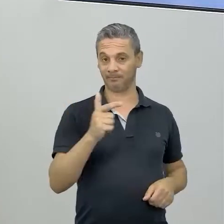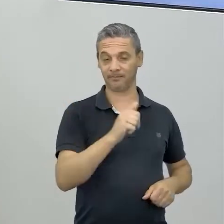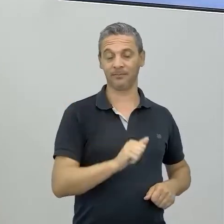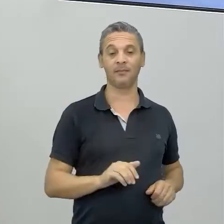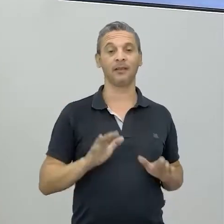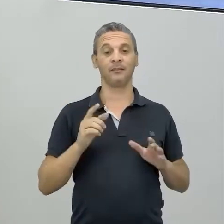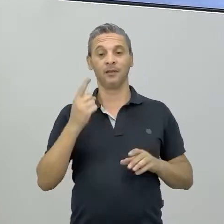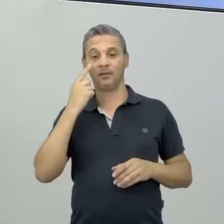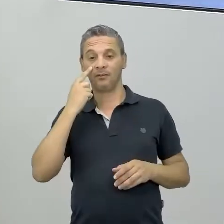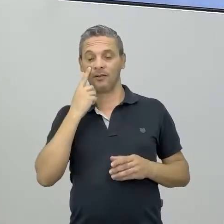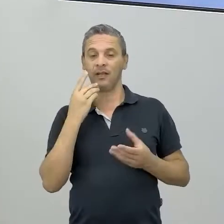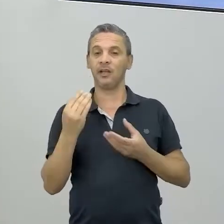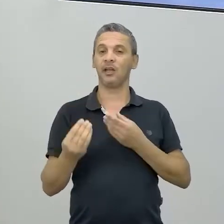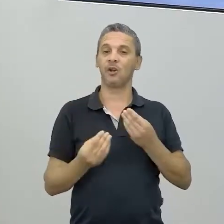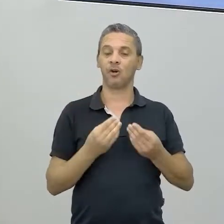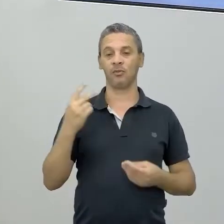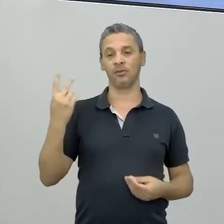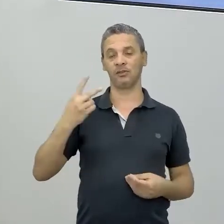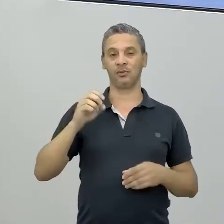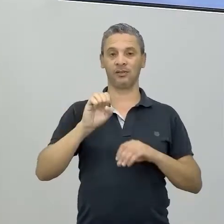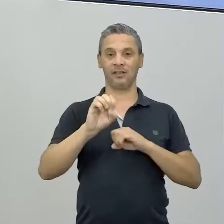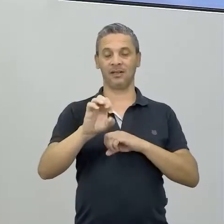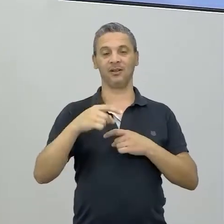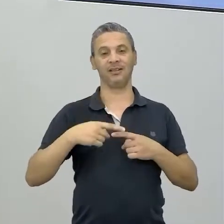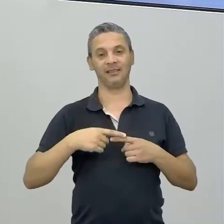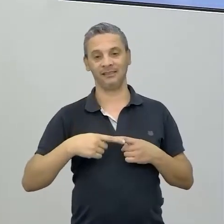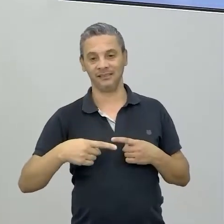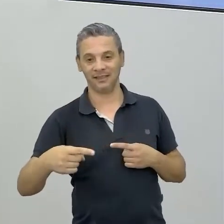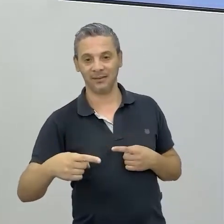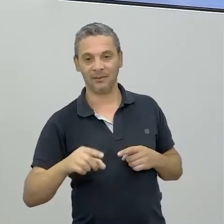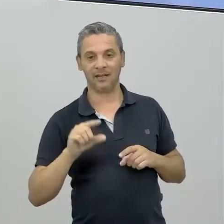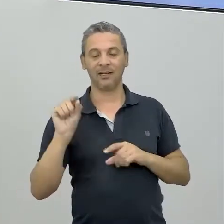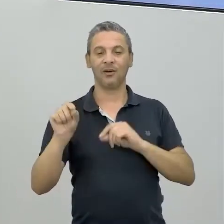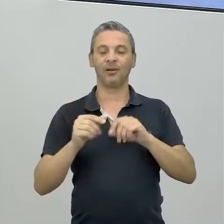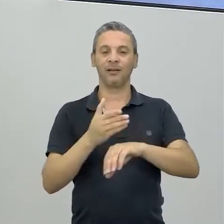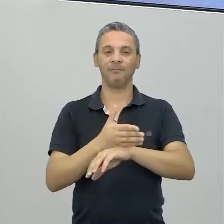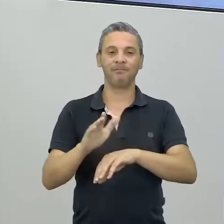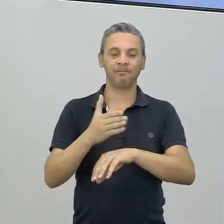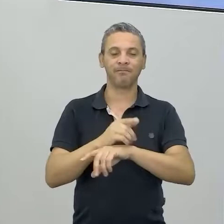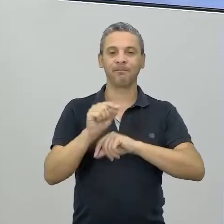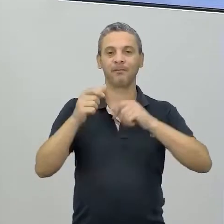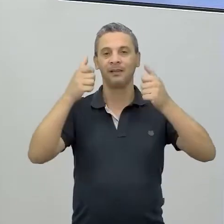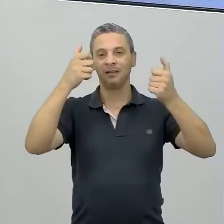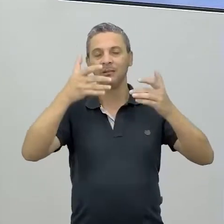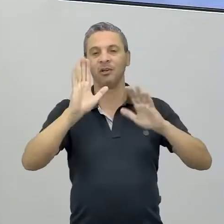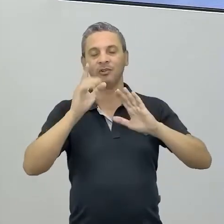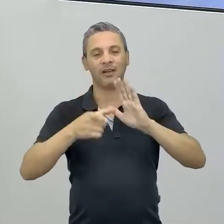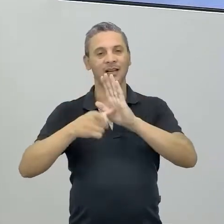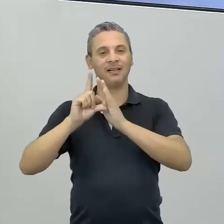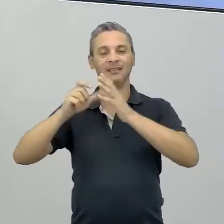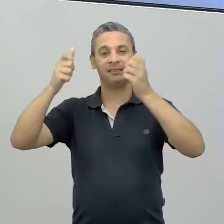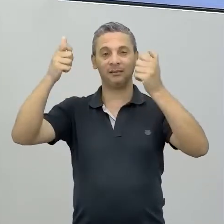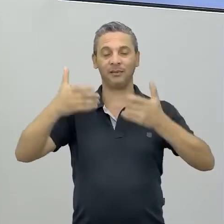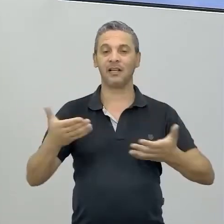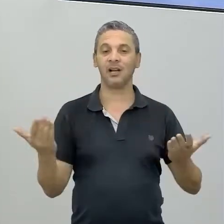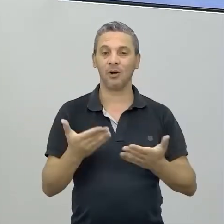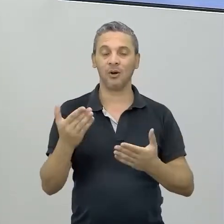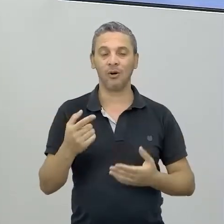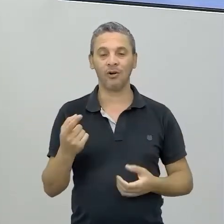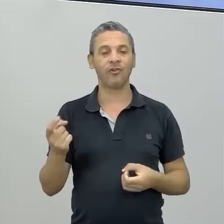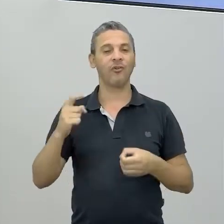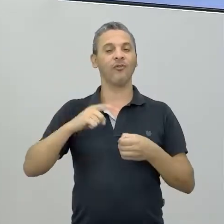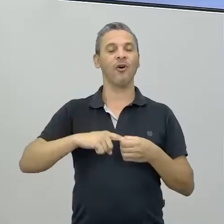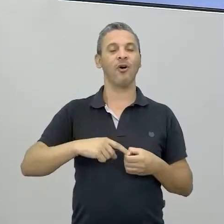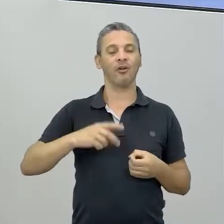Então, a gente está agora na nossa segunda aula da semana, na parte de sistematização, a gente já viu todas essas coisas e hoje a gente vai retomar algumas